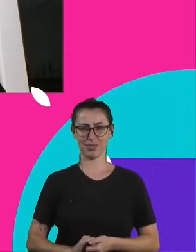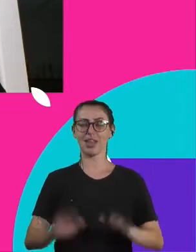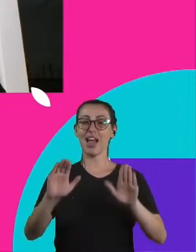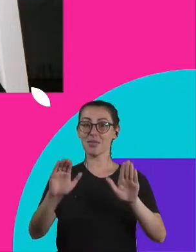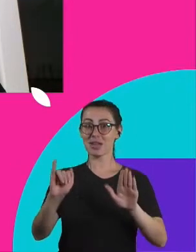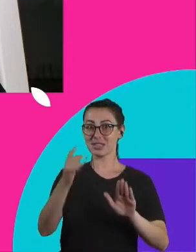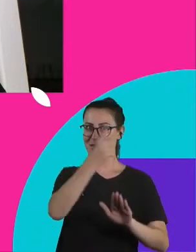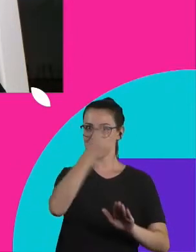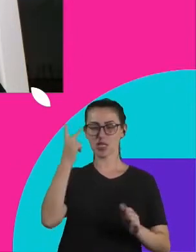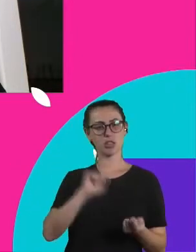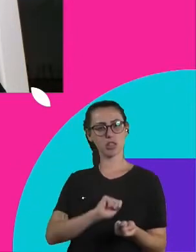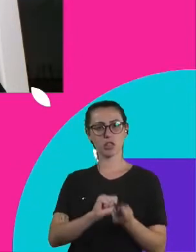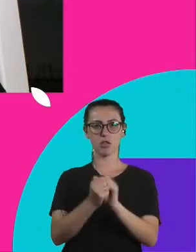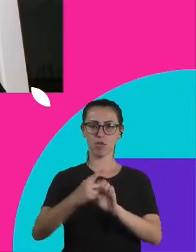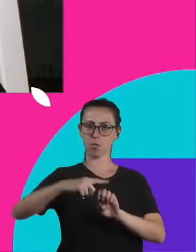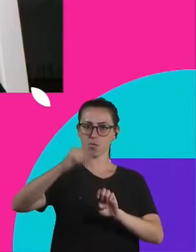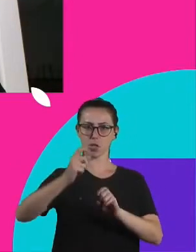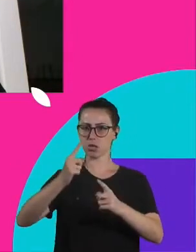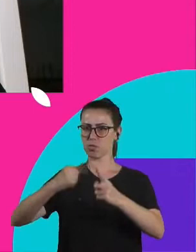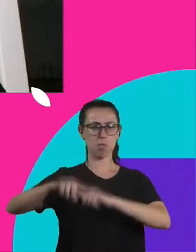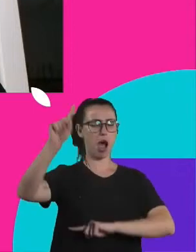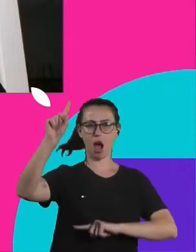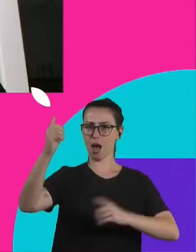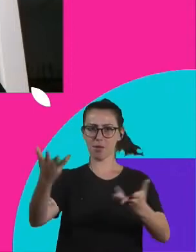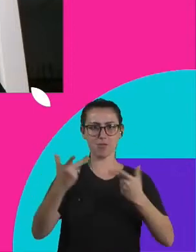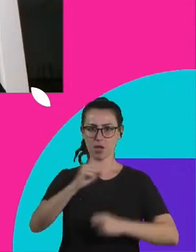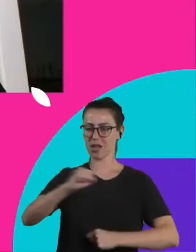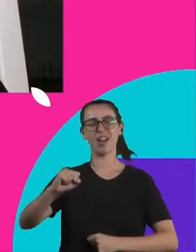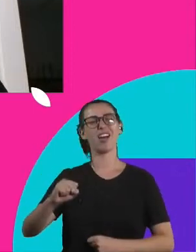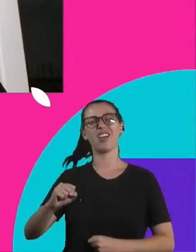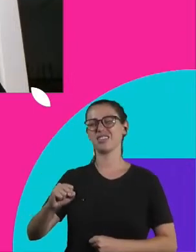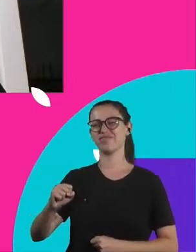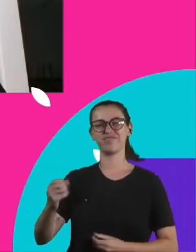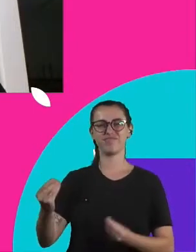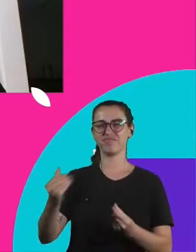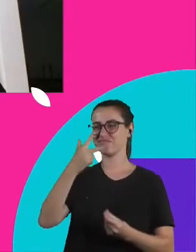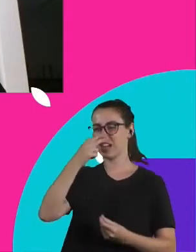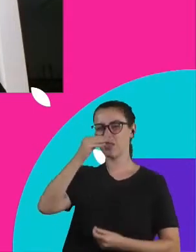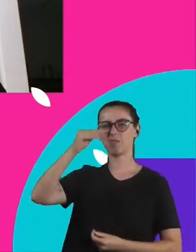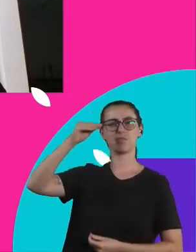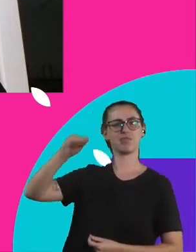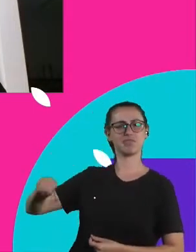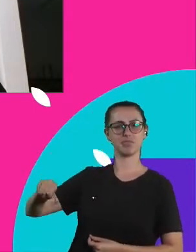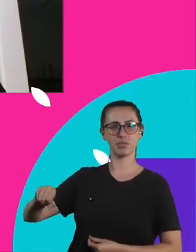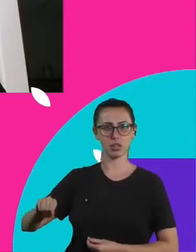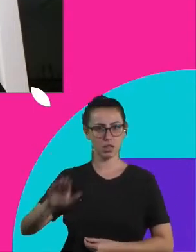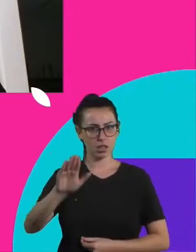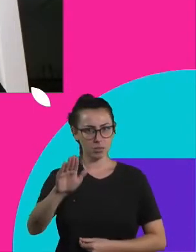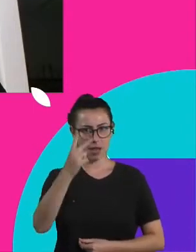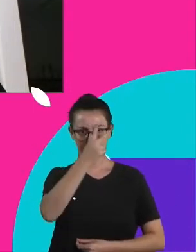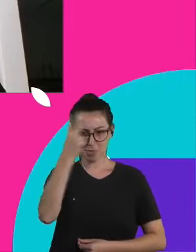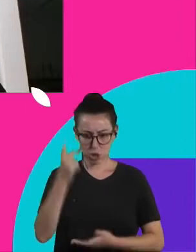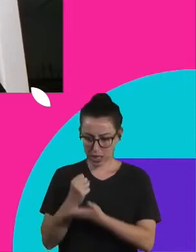ela vira um empreendedor de mais sucesso, aí ele é uma outra coisa, aí já não tem tanto valor. Quando, na verdade, esses empreendedores da base da pirâmide eles